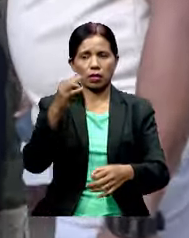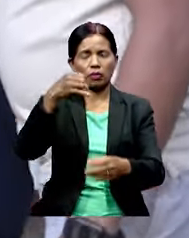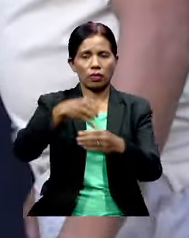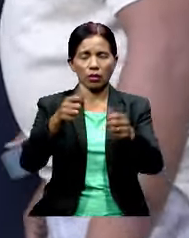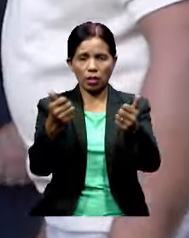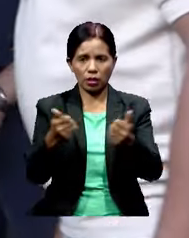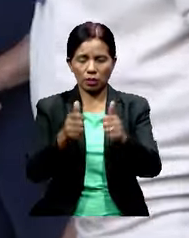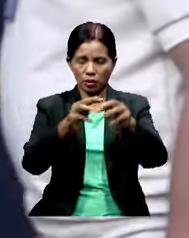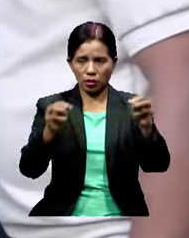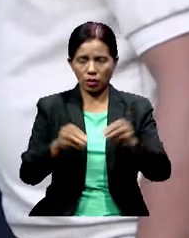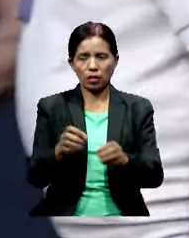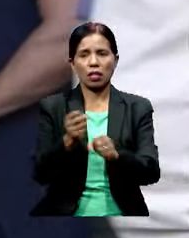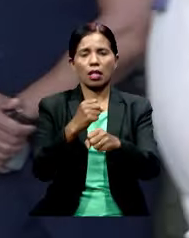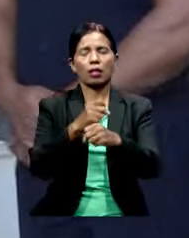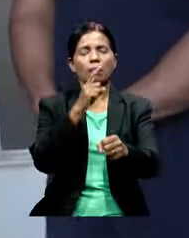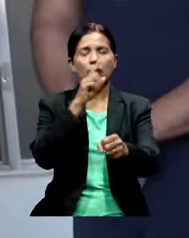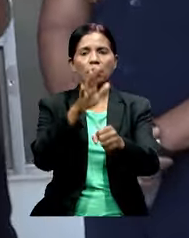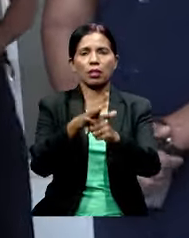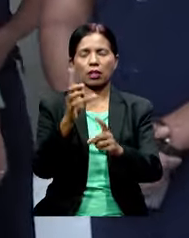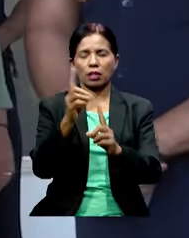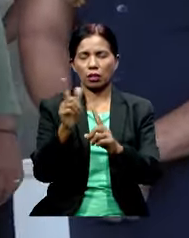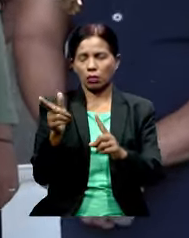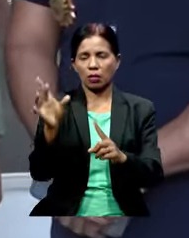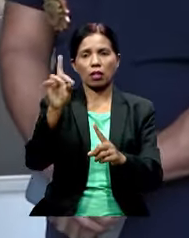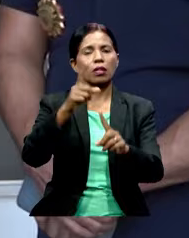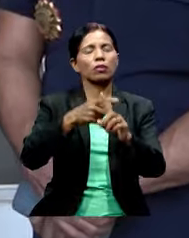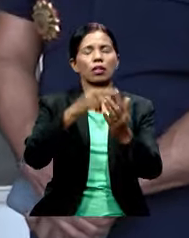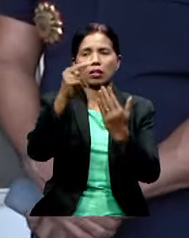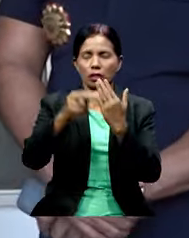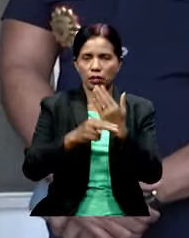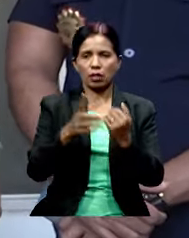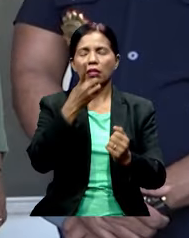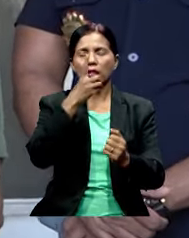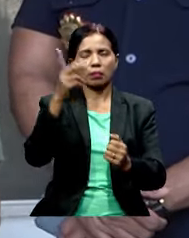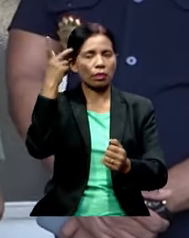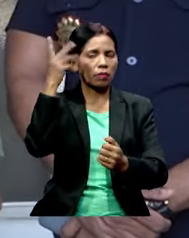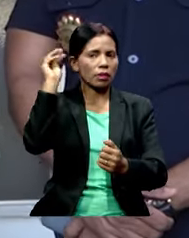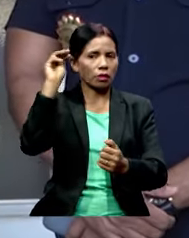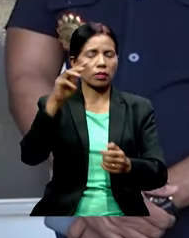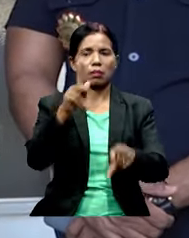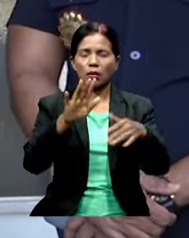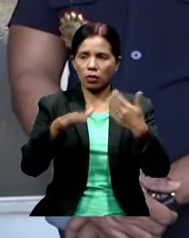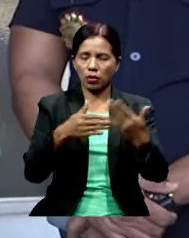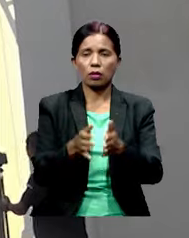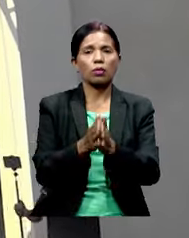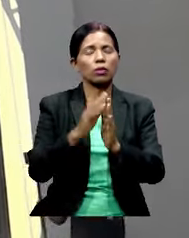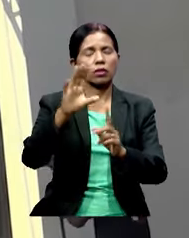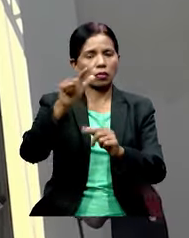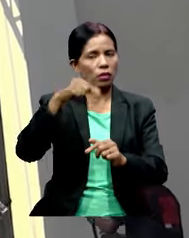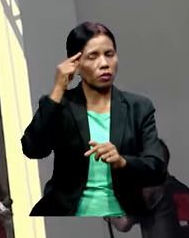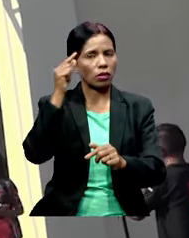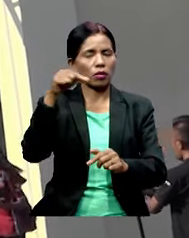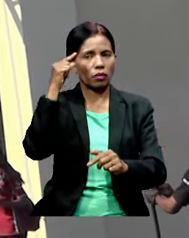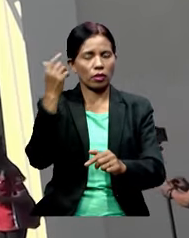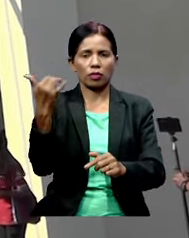arte ritual, onde halo juramento e halorão rono se valo fula em novembro, a foi em declaração primeiro-ministro Nien, sociedade civil Mos, o seu serve governo, a toruca